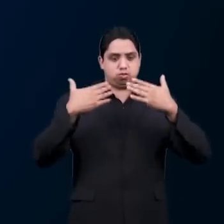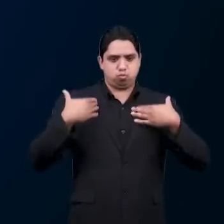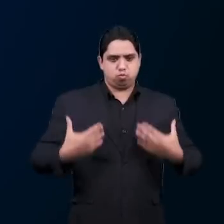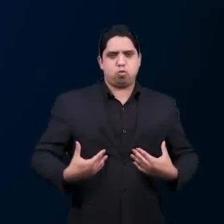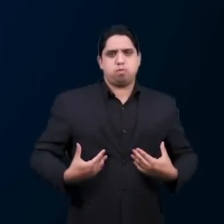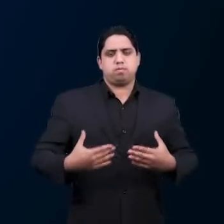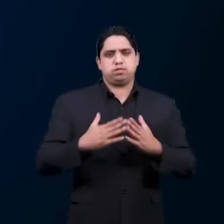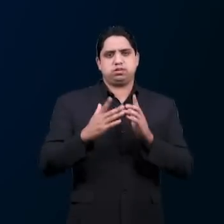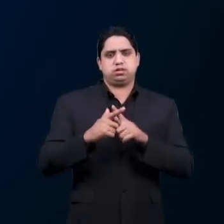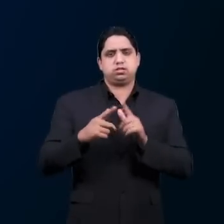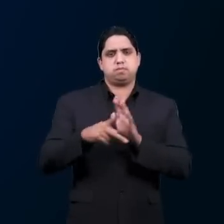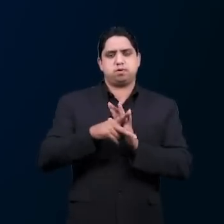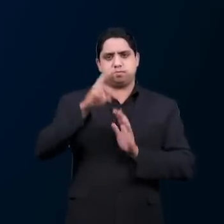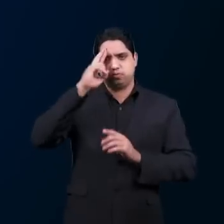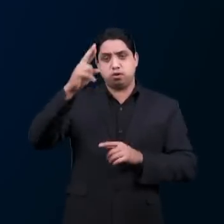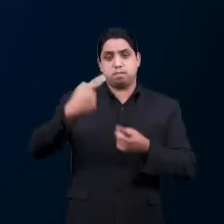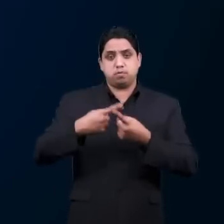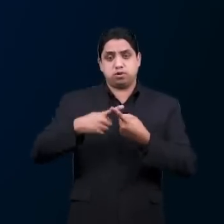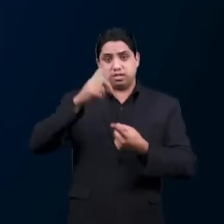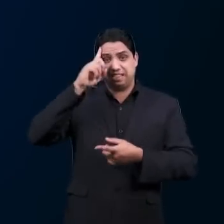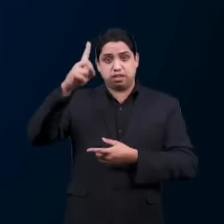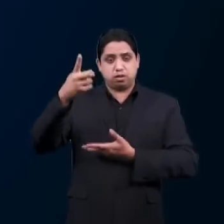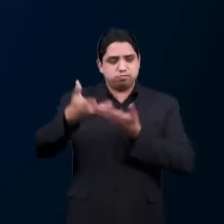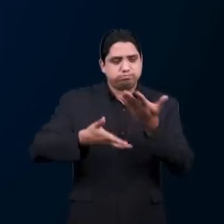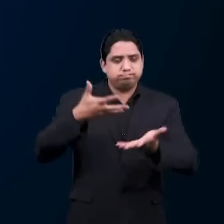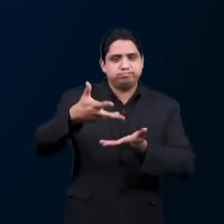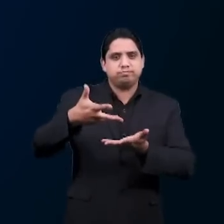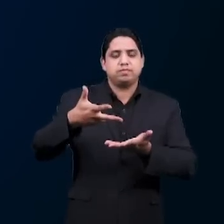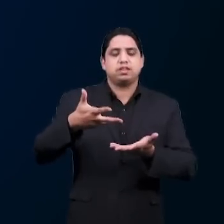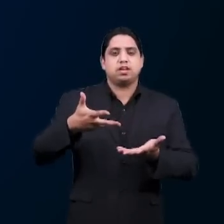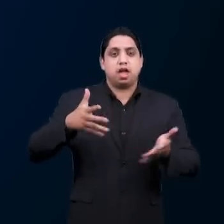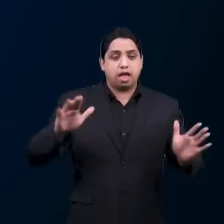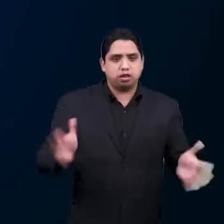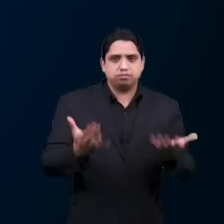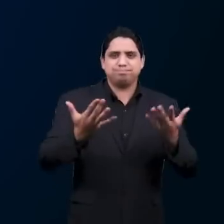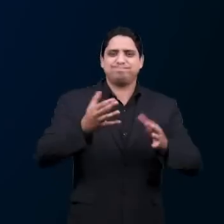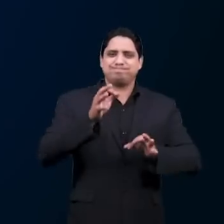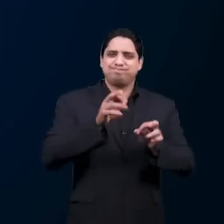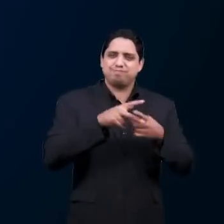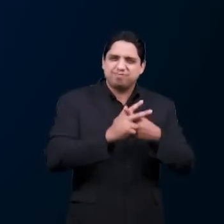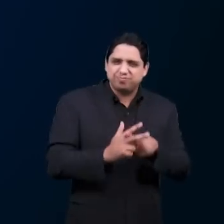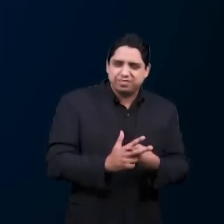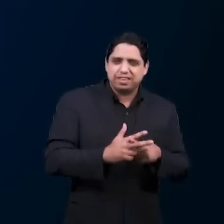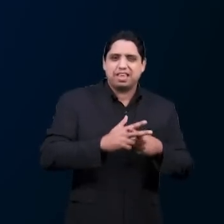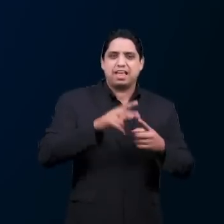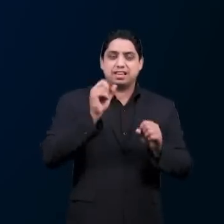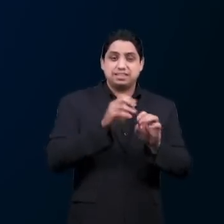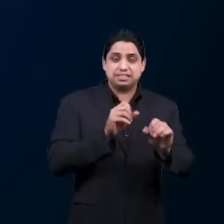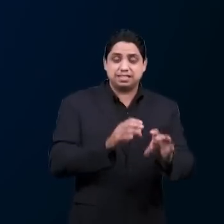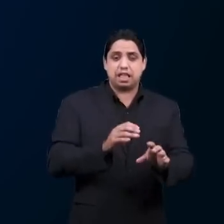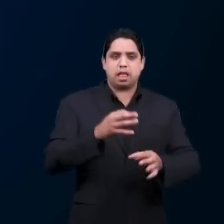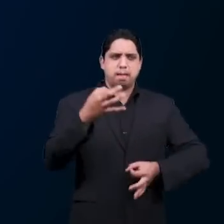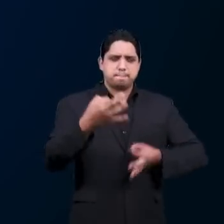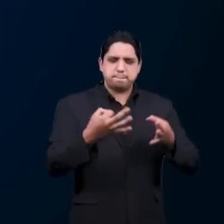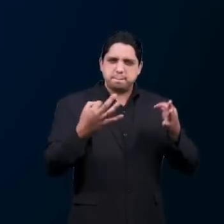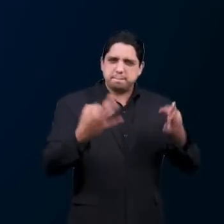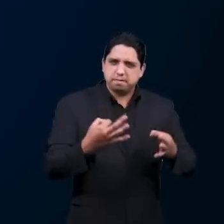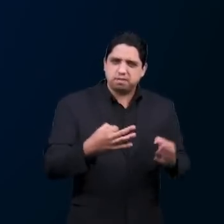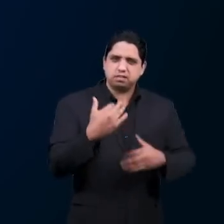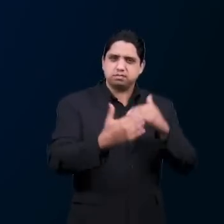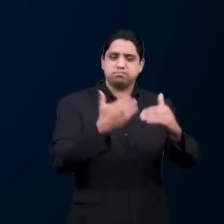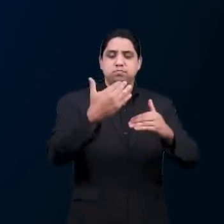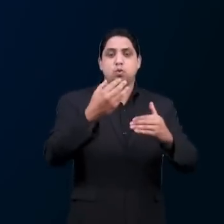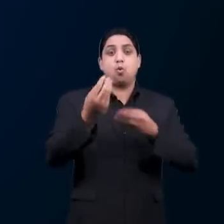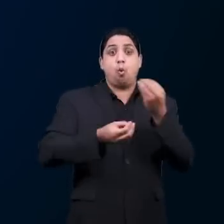corpo, porque o Senhor tem nos aperfeiçoado, o Senhor tem nos edificado, tem nos ensinado por onde devemos seguir e o que devemos